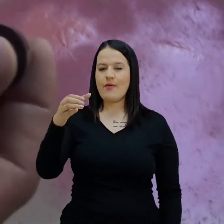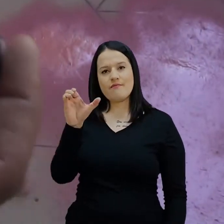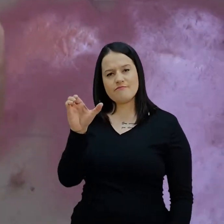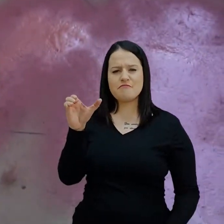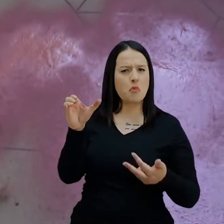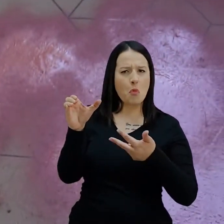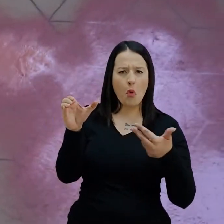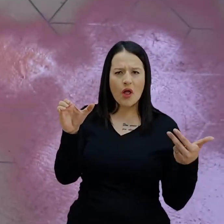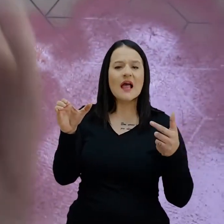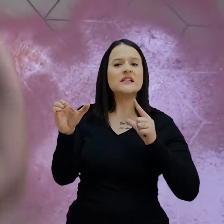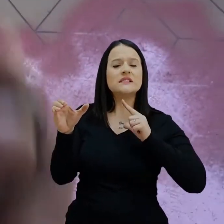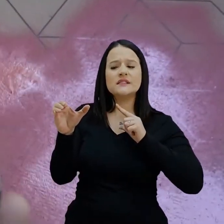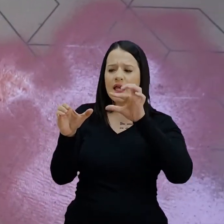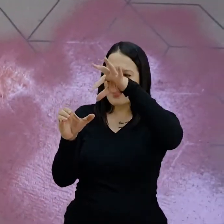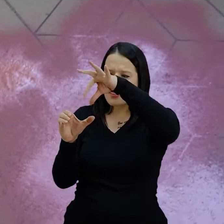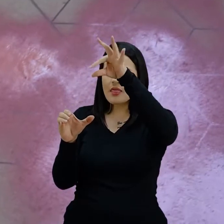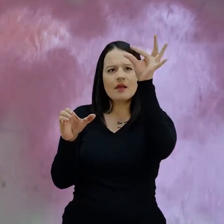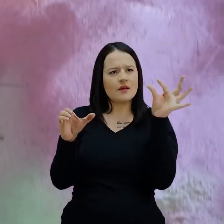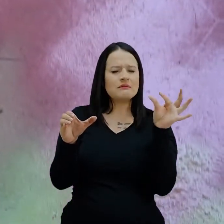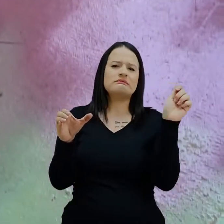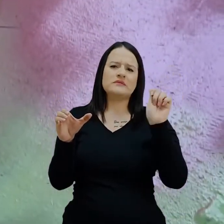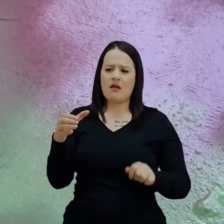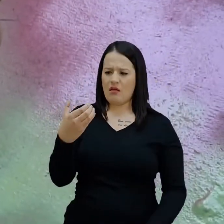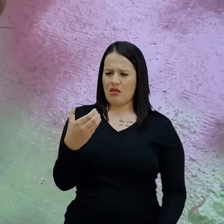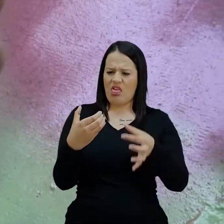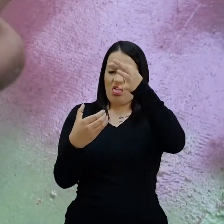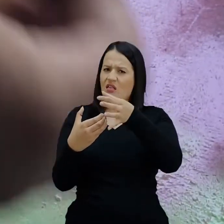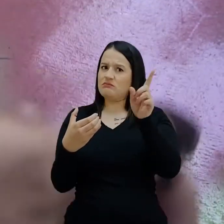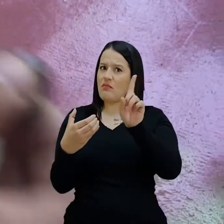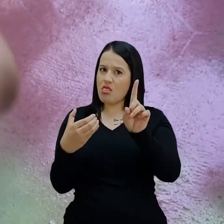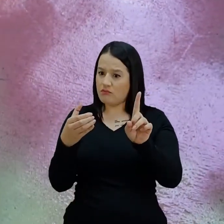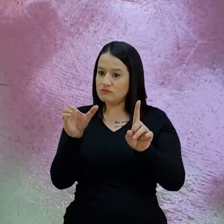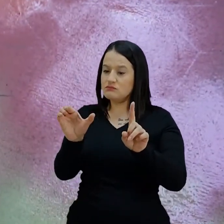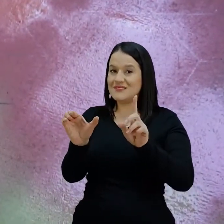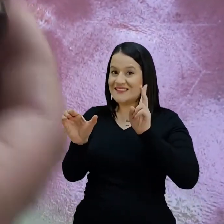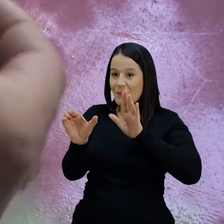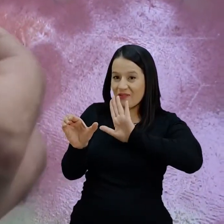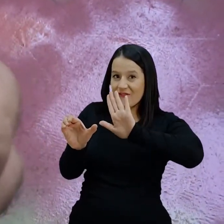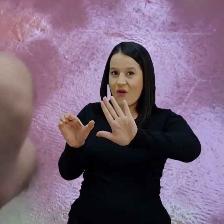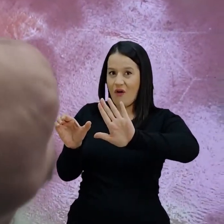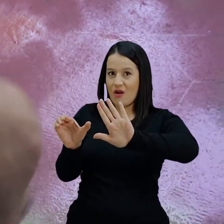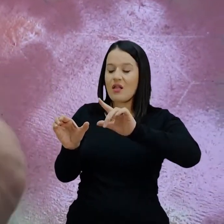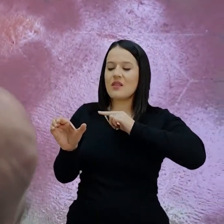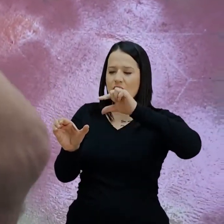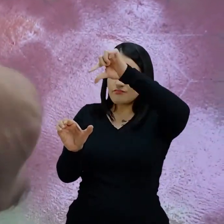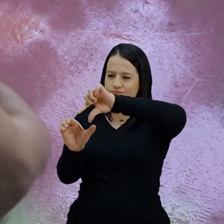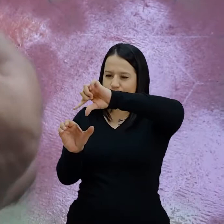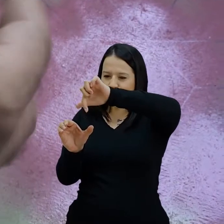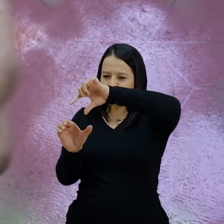Esse aqui é o bico do spray. Esse aqui pode mudar, você pode alterar. Você coloca aqui, a ideia é você colocar um pouco afastado de você,